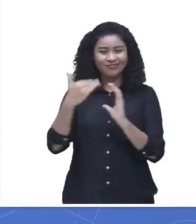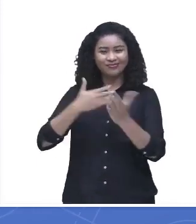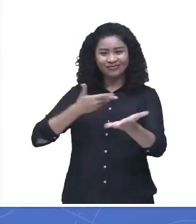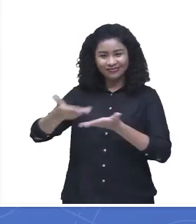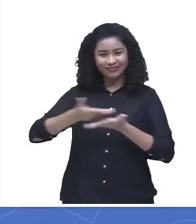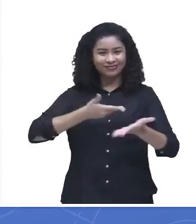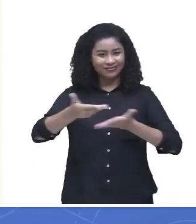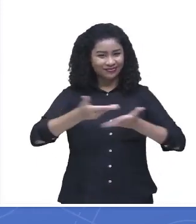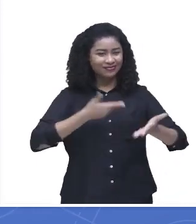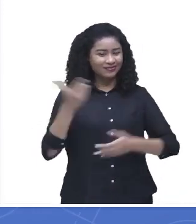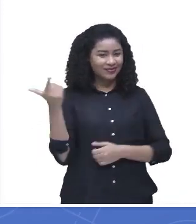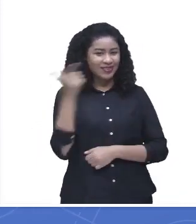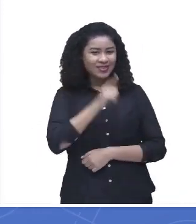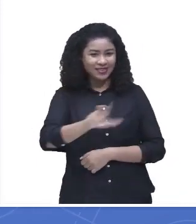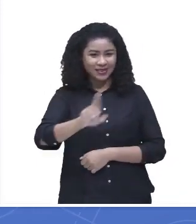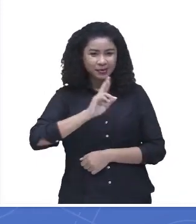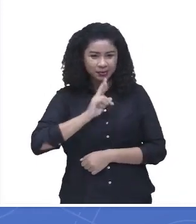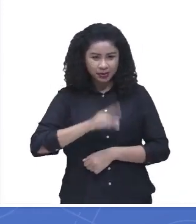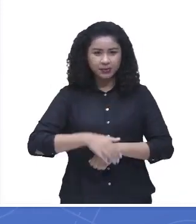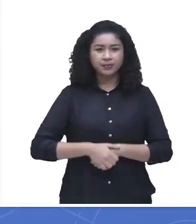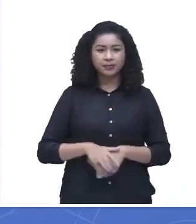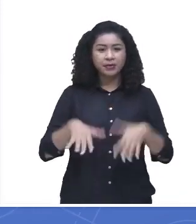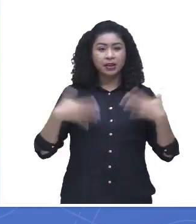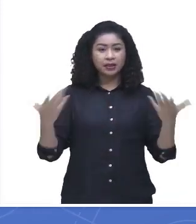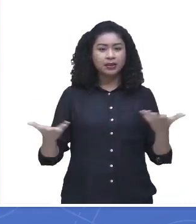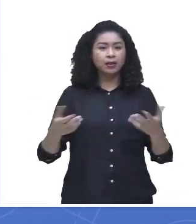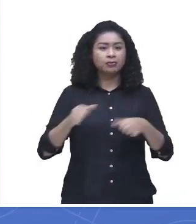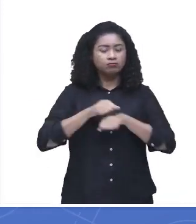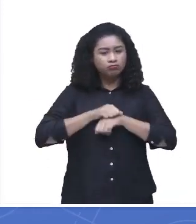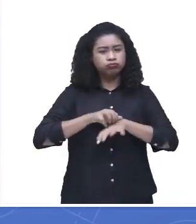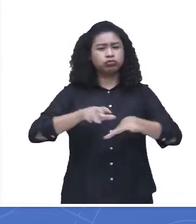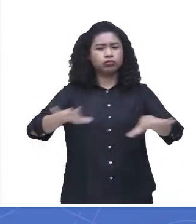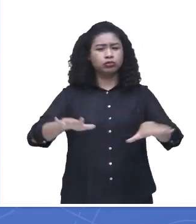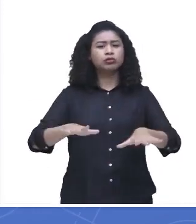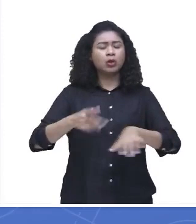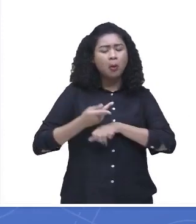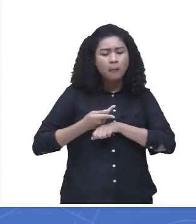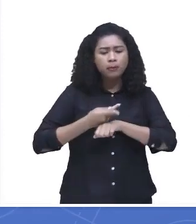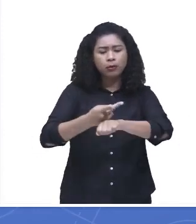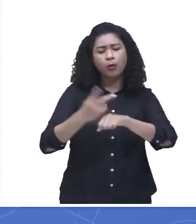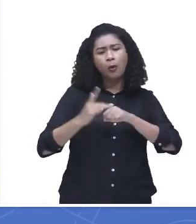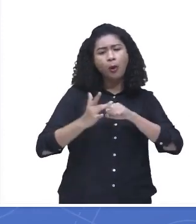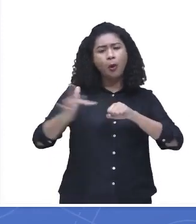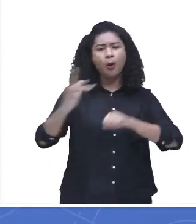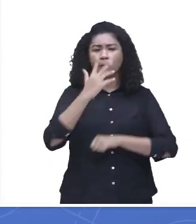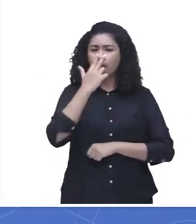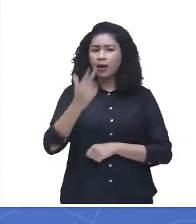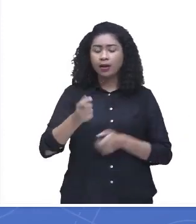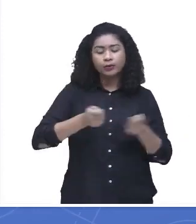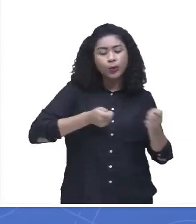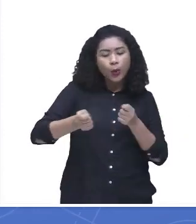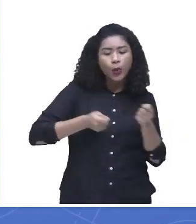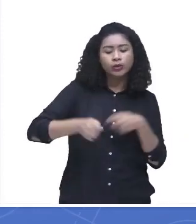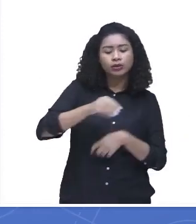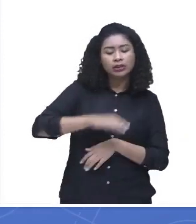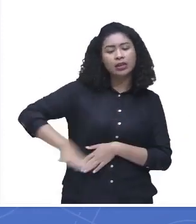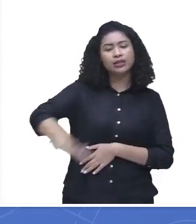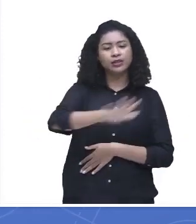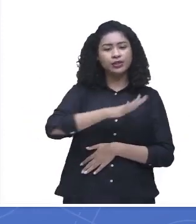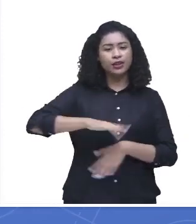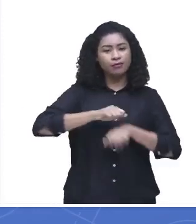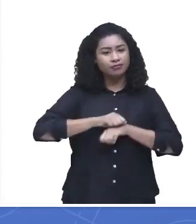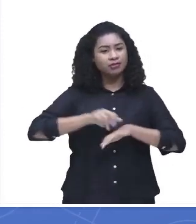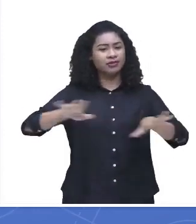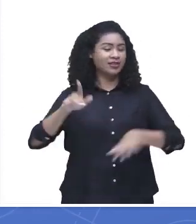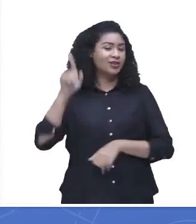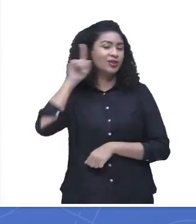fizeram, né? A expansão para o oeste em busca de ouro também contribuiu para o controle da região e expansão territorial do